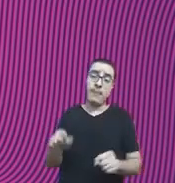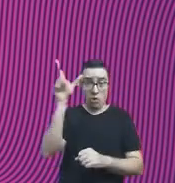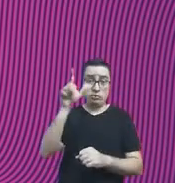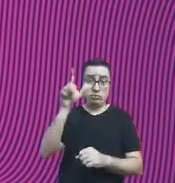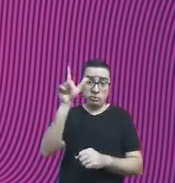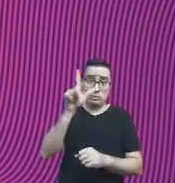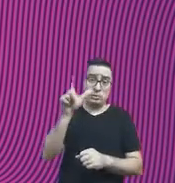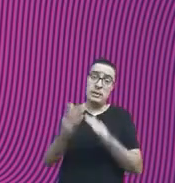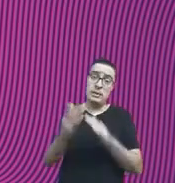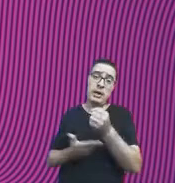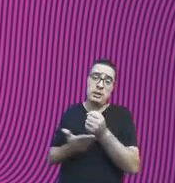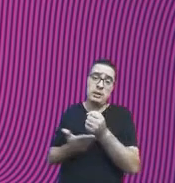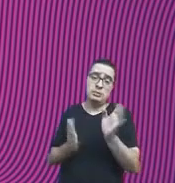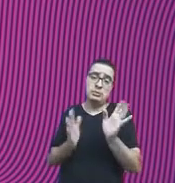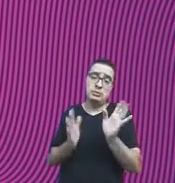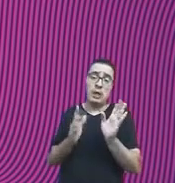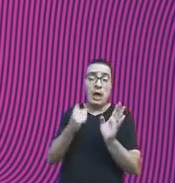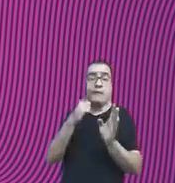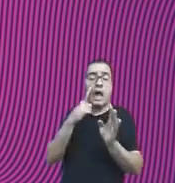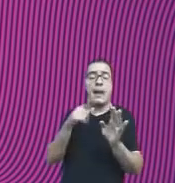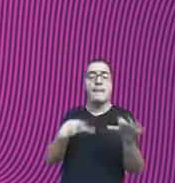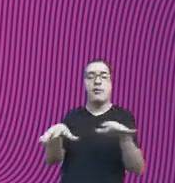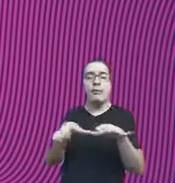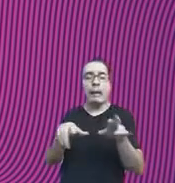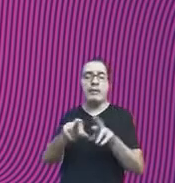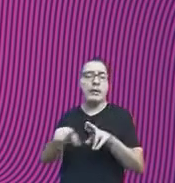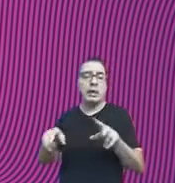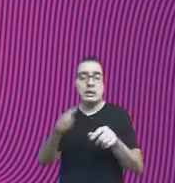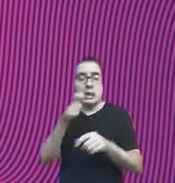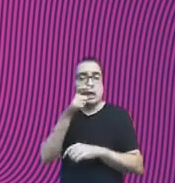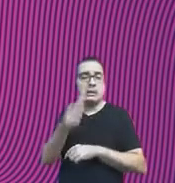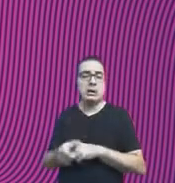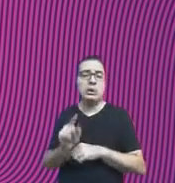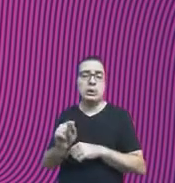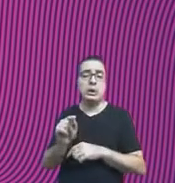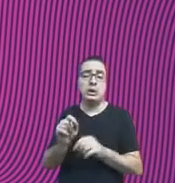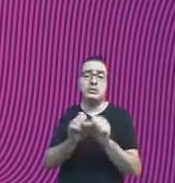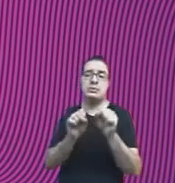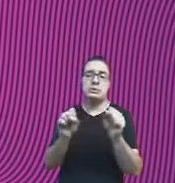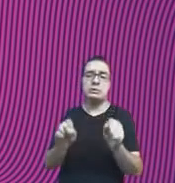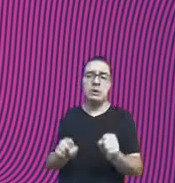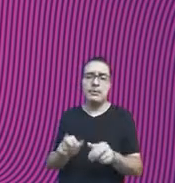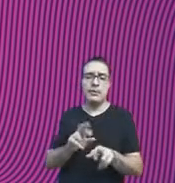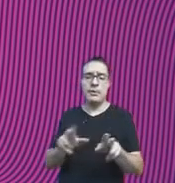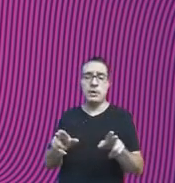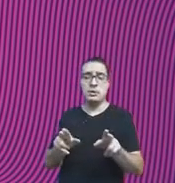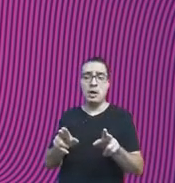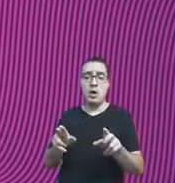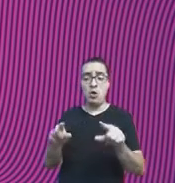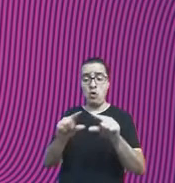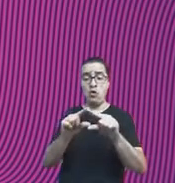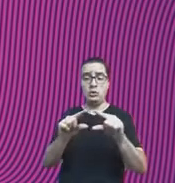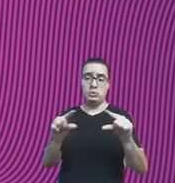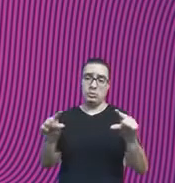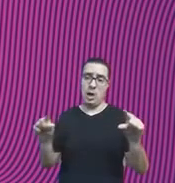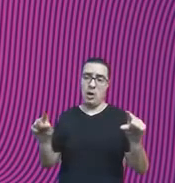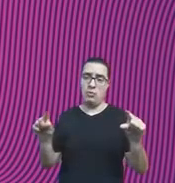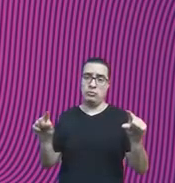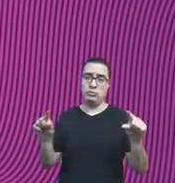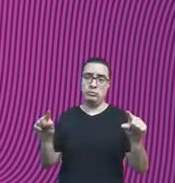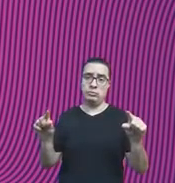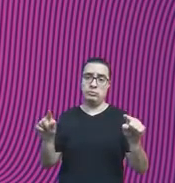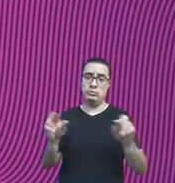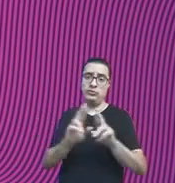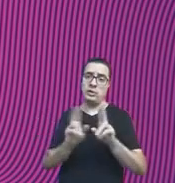começo a ver movimentos super interessantes também de sistemas, entre aspas, horizontais. Grandes operadoras